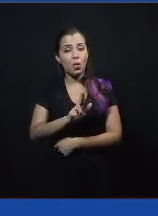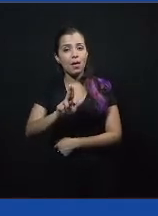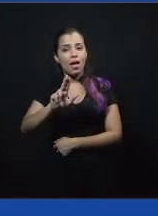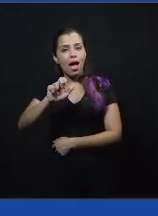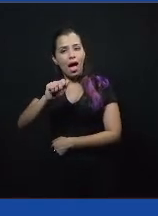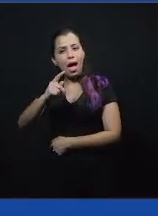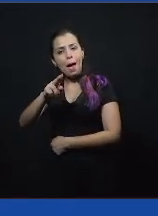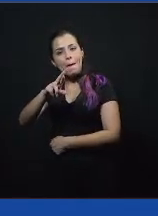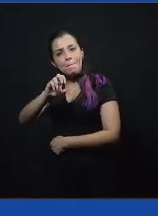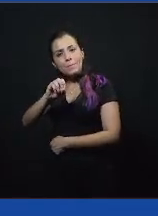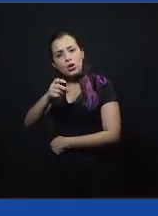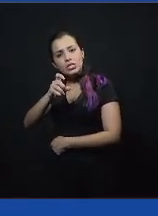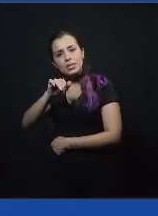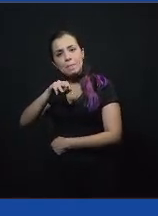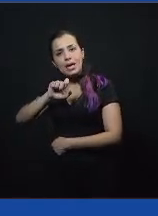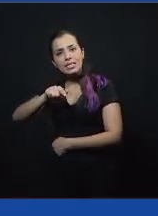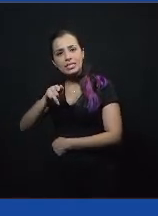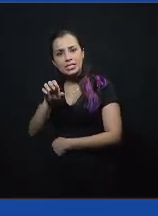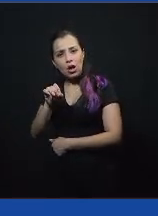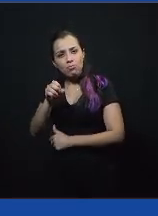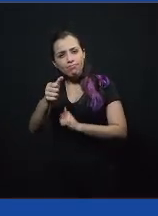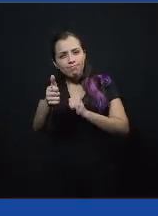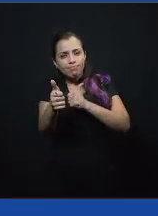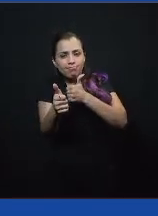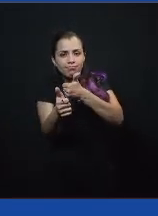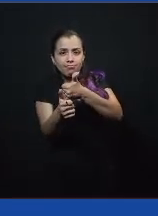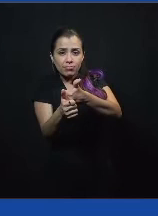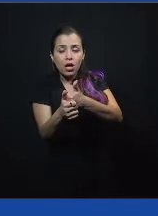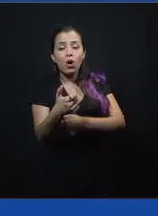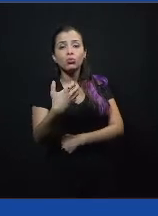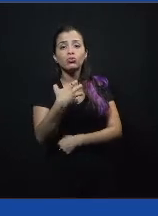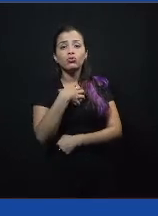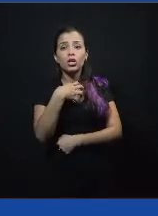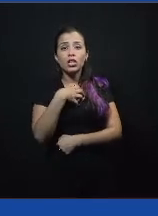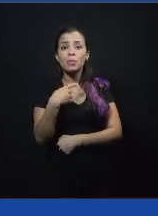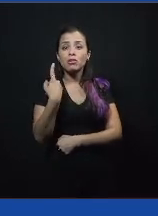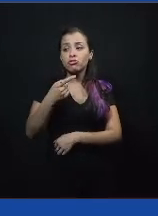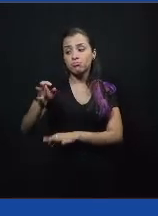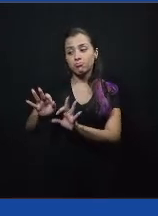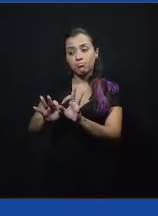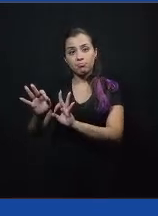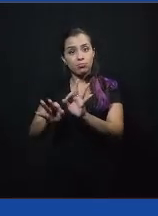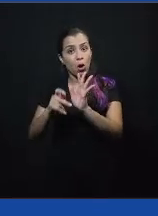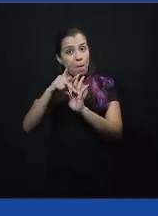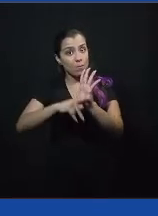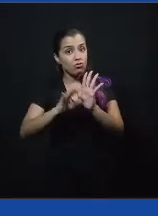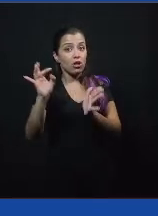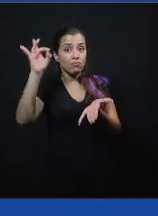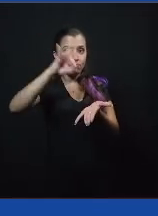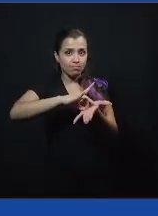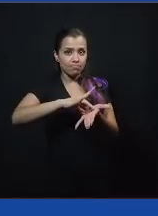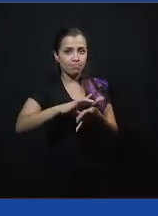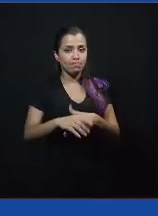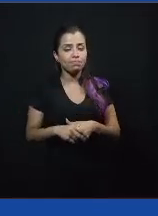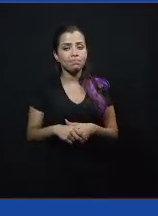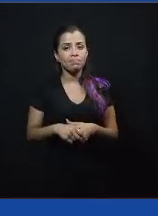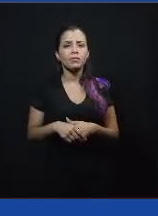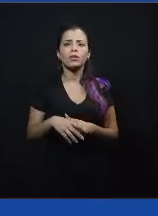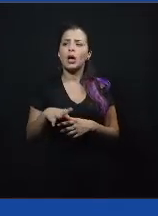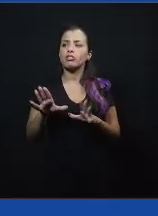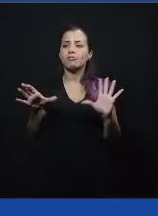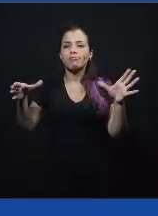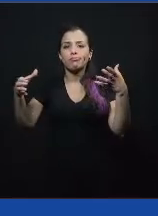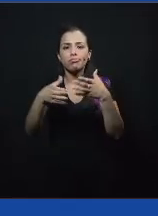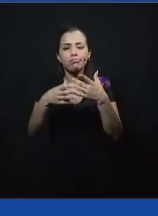era onde a gente se uniu para né definir certinho o nosso projeto e nisso a gente organizou as